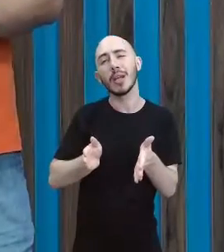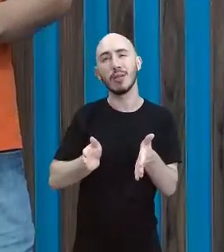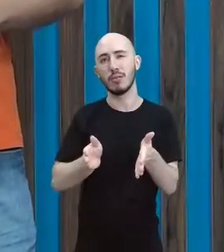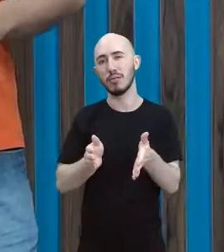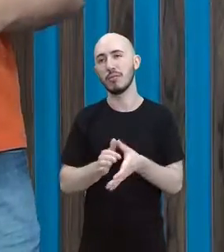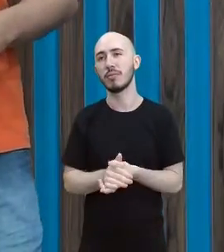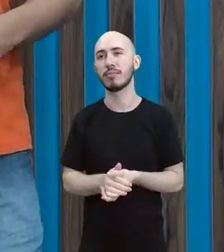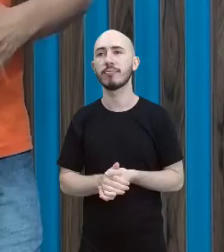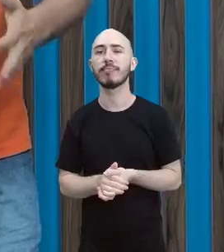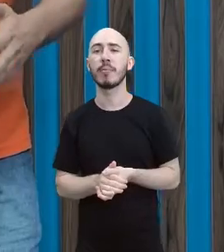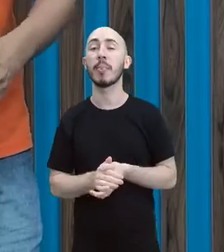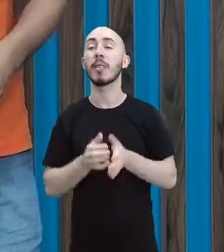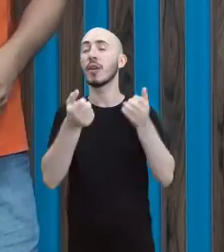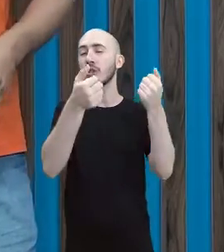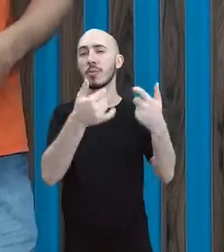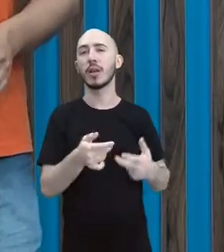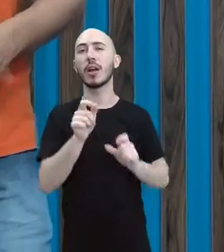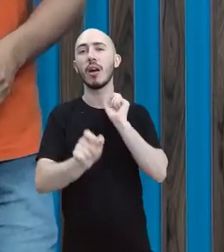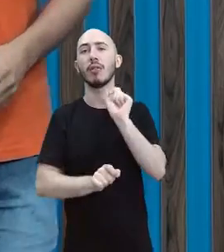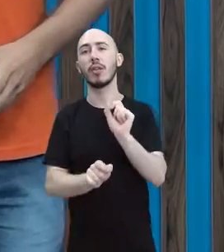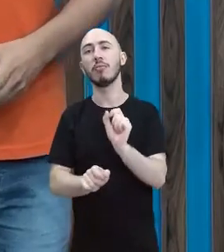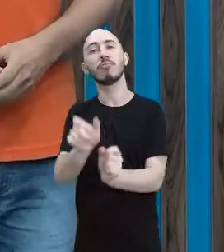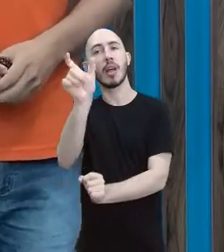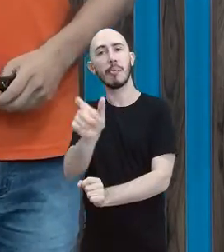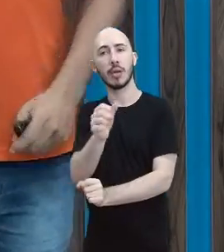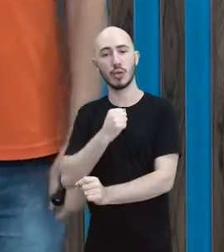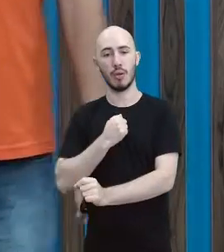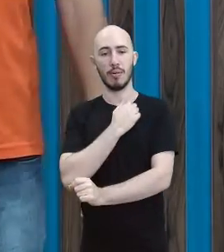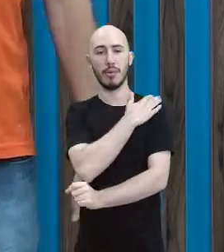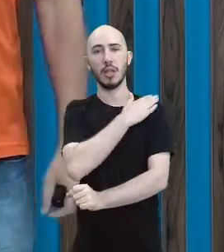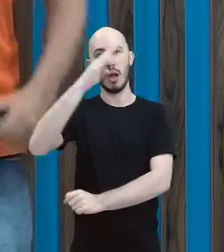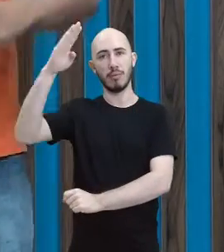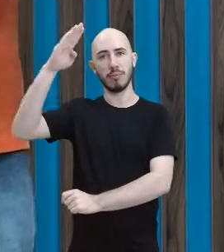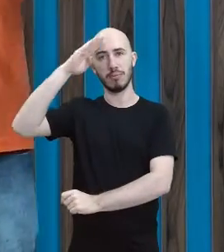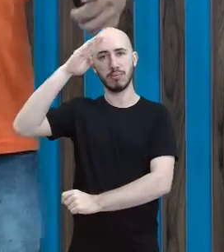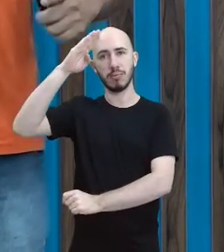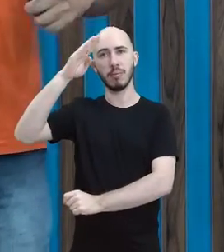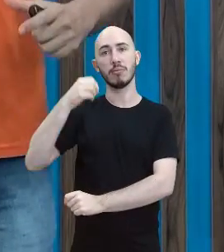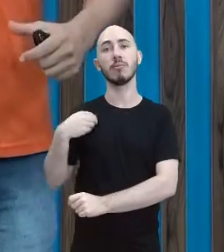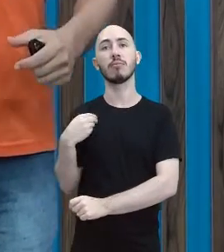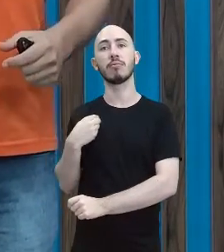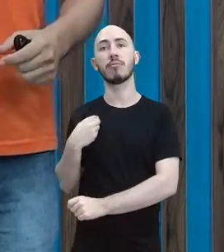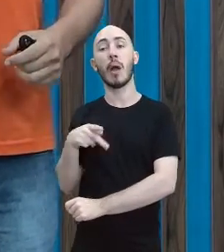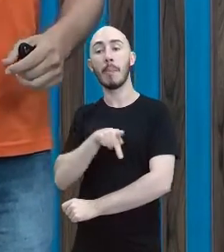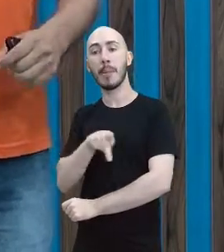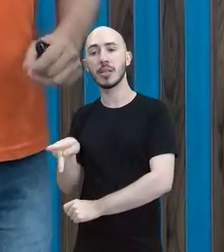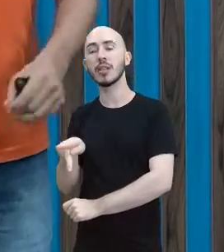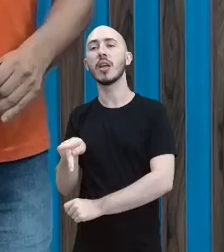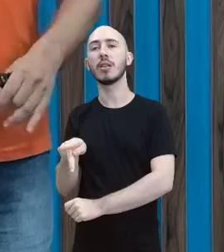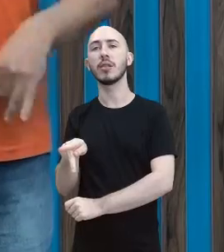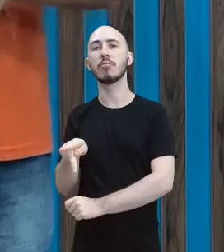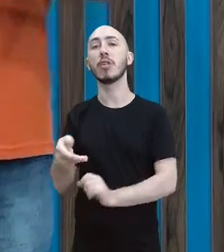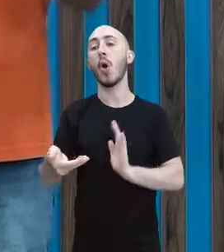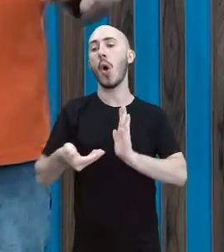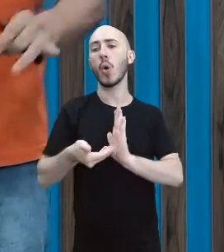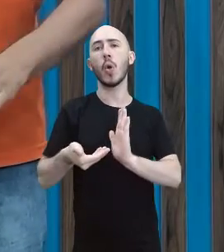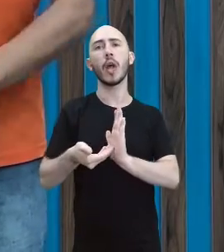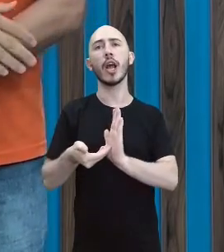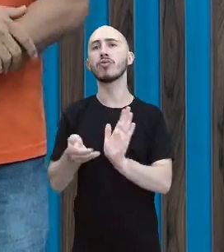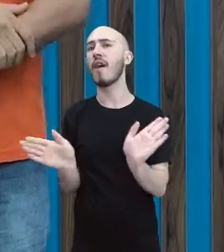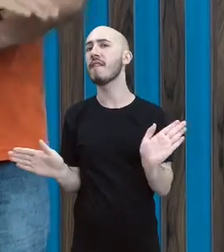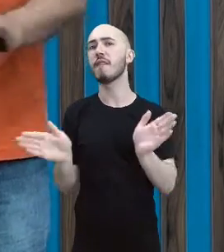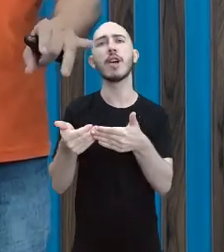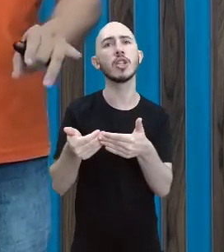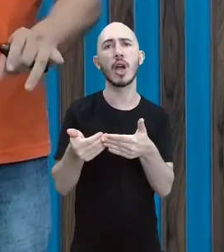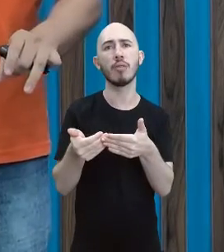acontecia. Simplesmente o presidente, né, o militar lá, né, o general, dizia, olha, junto com o seu grupo, disse assim, a gente vai fechar o Congresso, mandar todo mundo embora